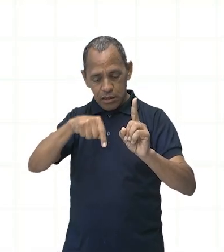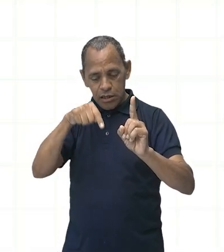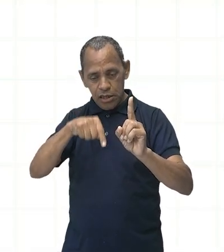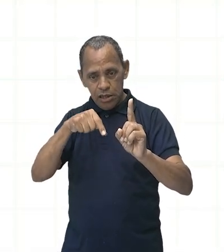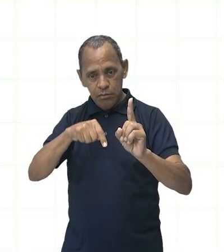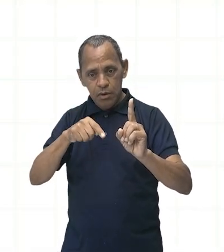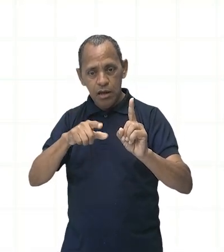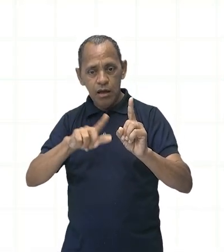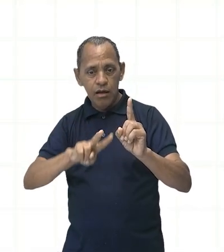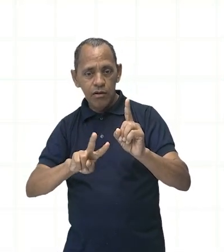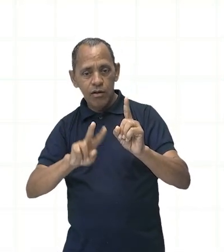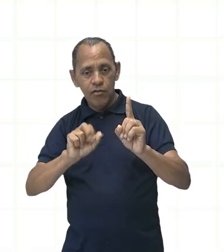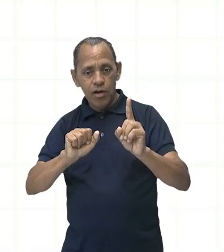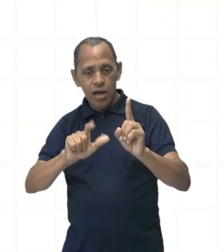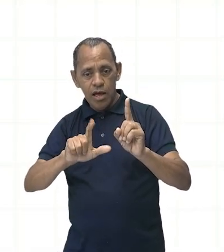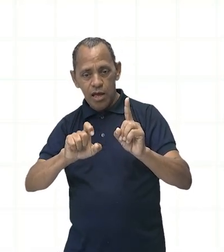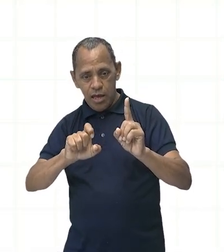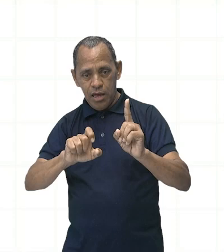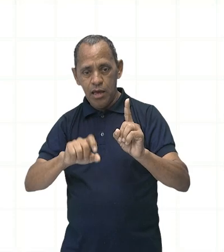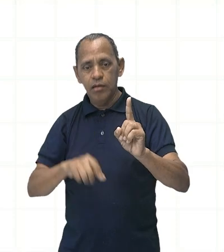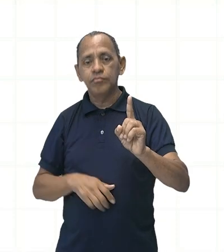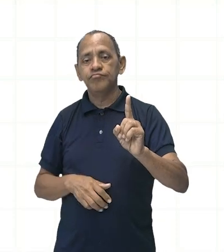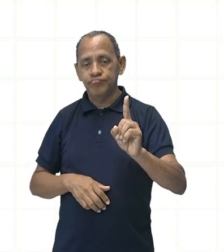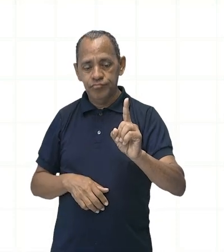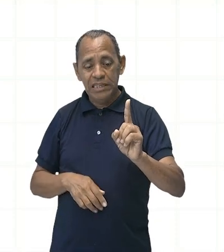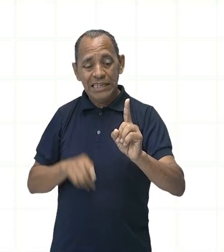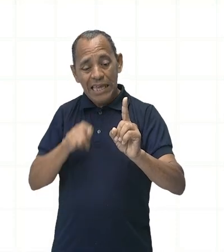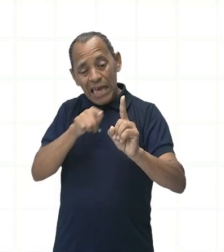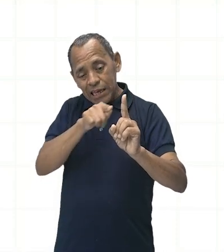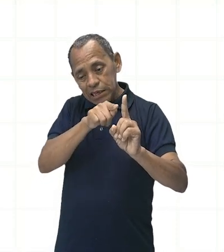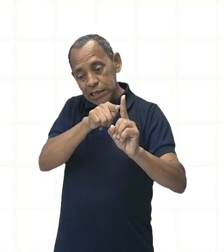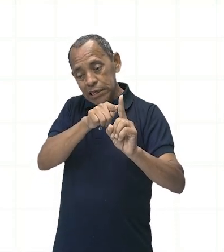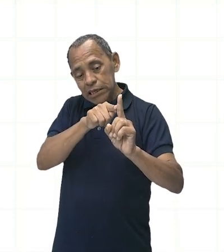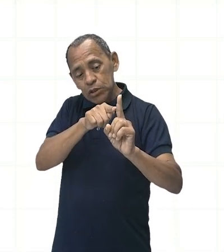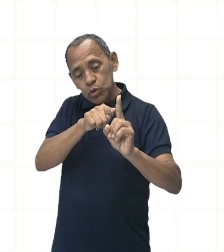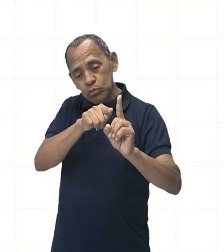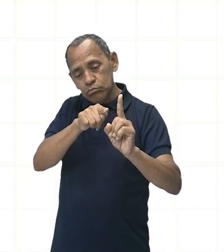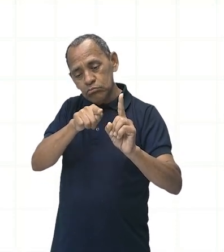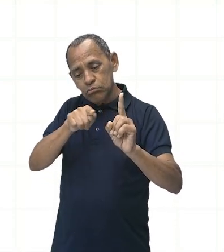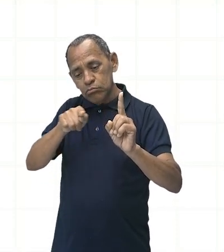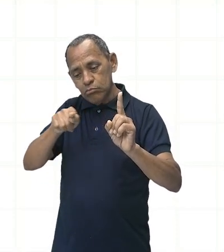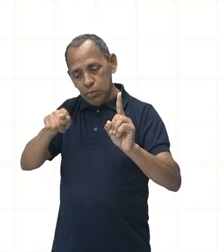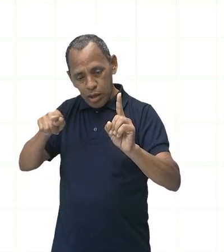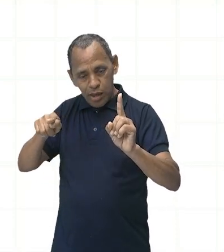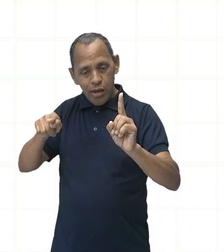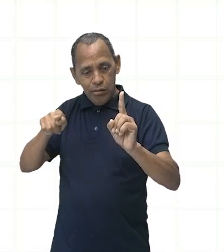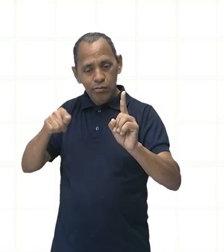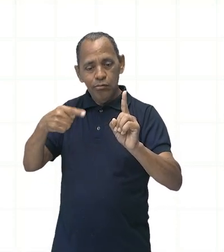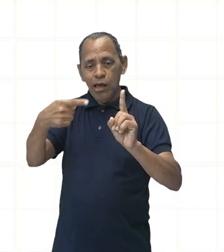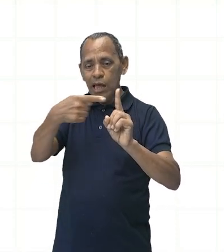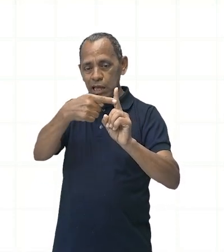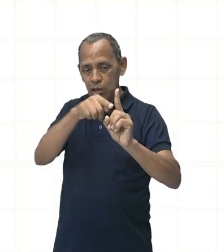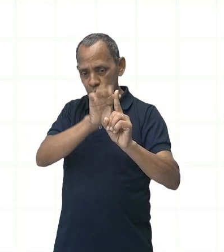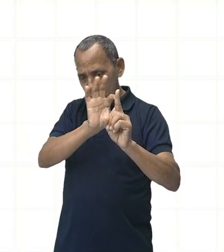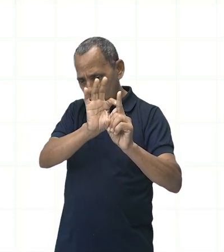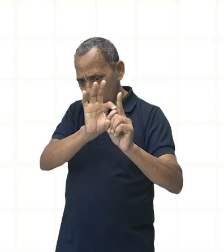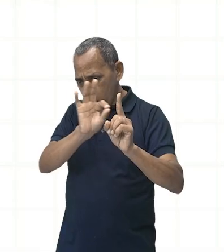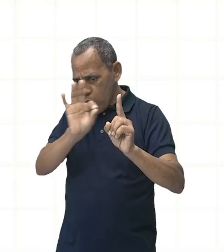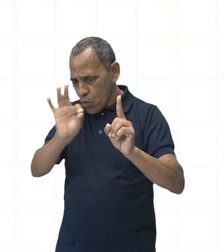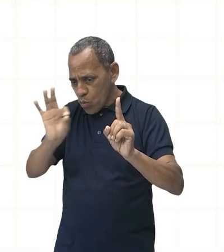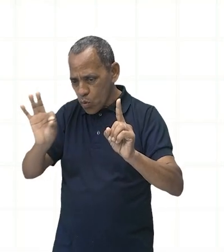onda. Então, vale mais baixo, o ponto mais alto da onda, a crista. Nós temos um ponto de referência que é essa